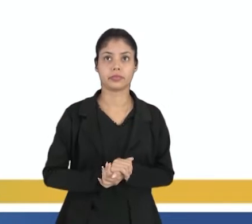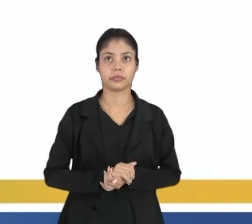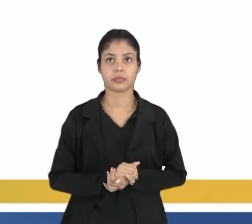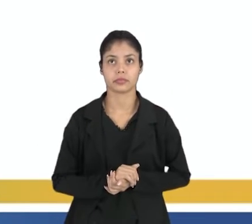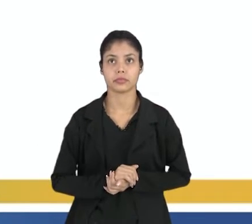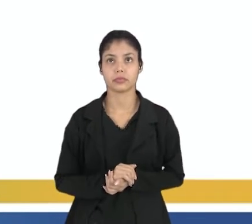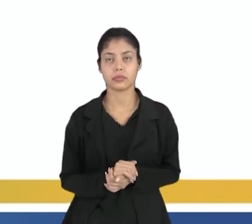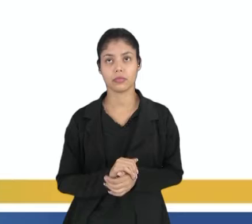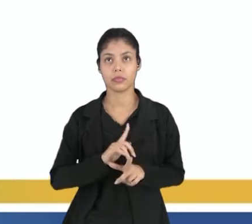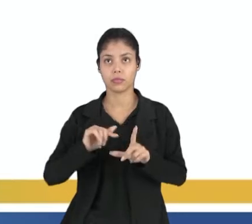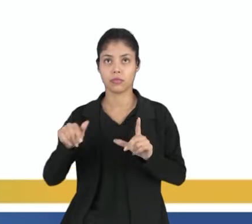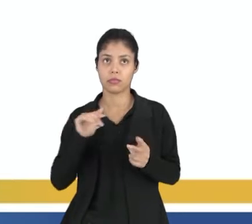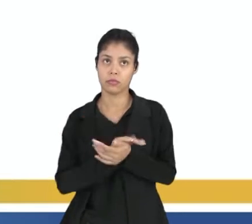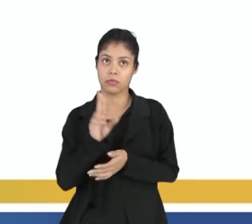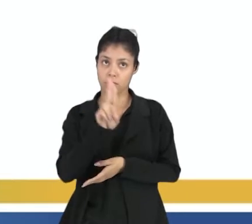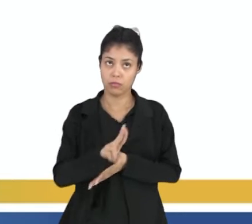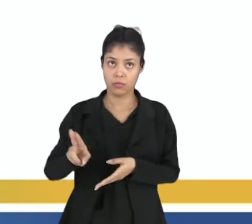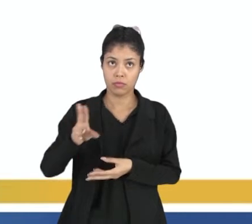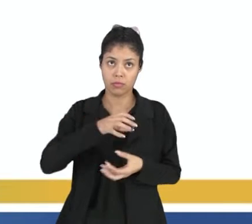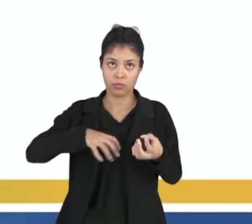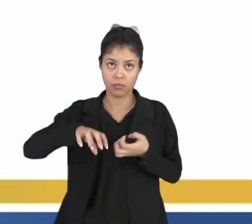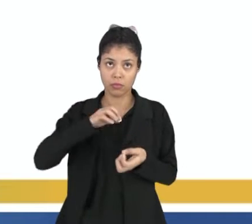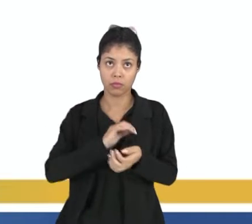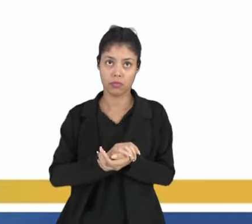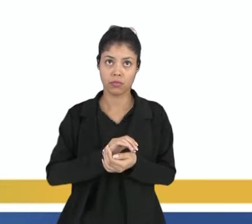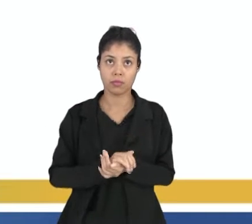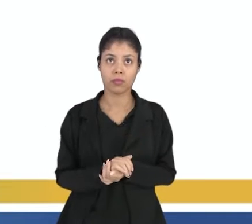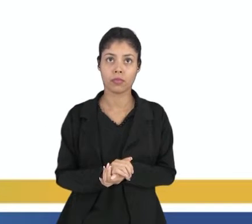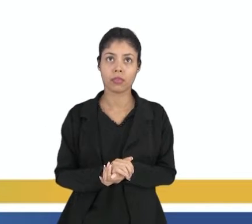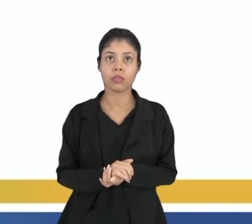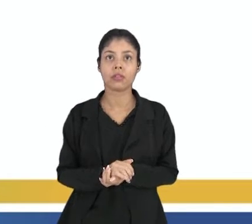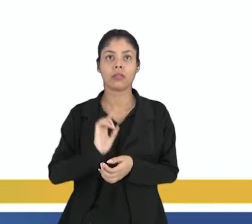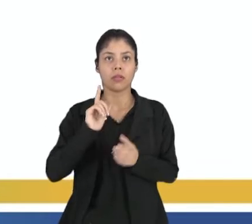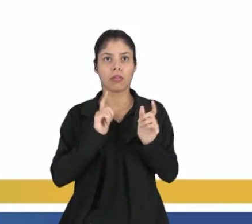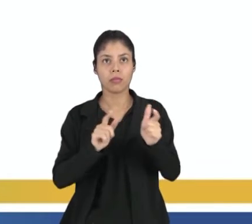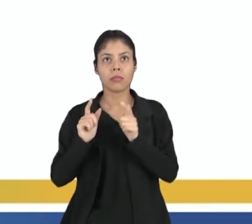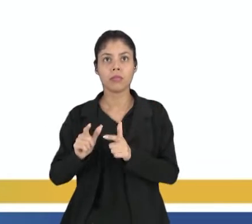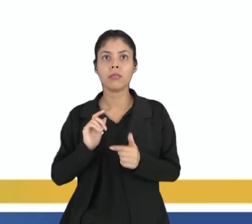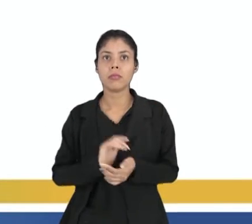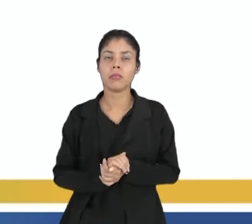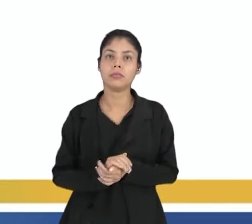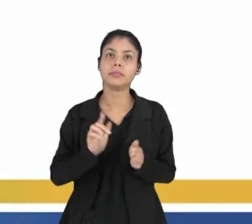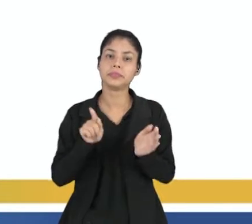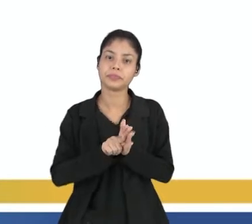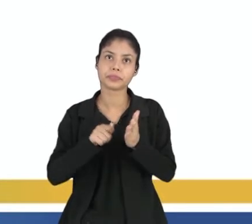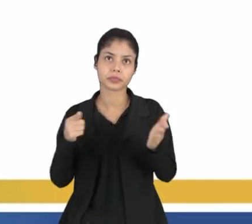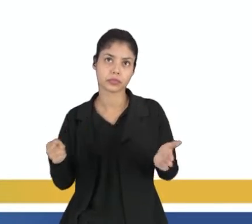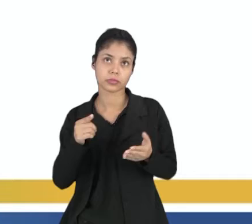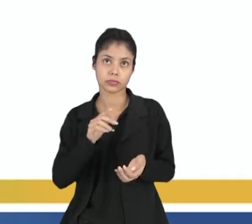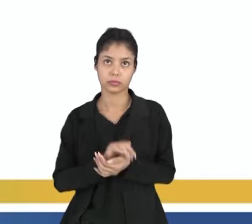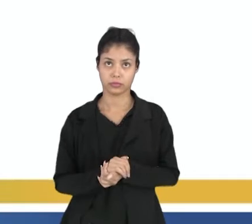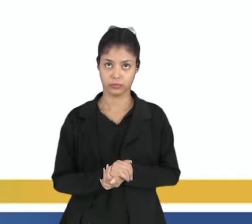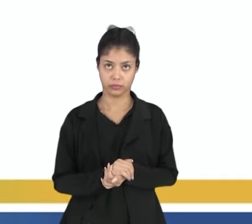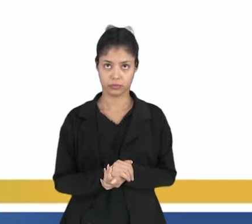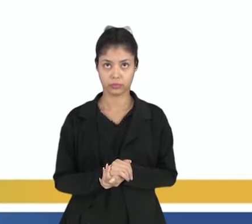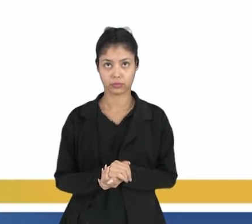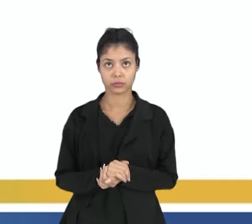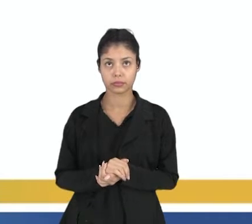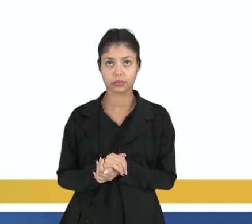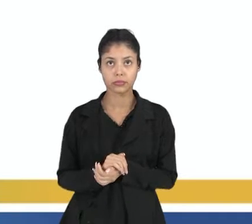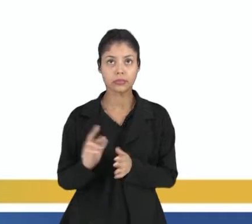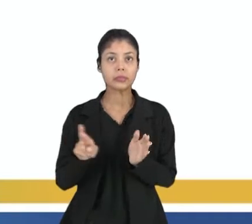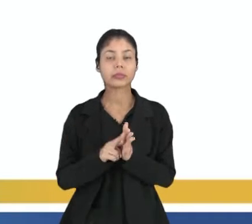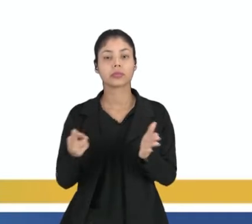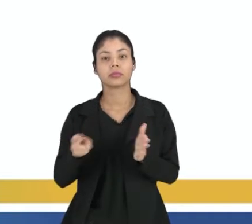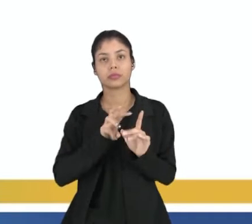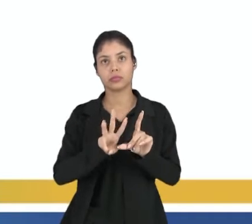Information Graphics e o seu uso revolucionou o layout das páginas dos jornais, revistas e sites,